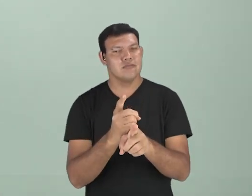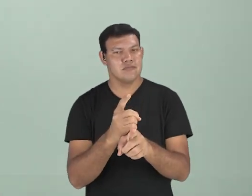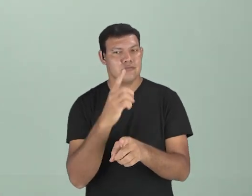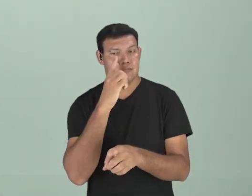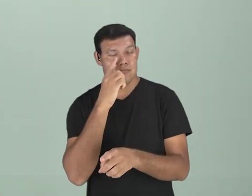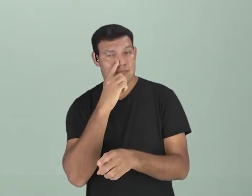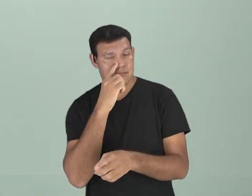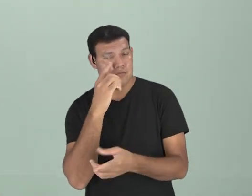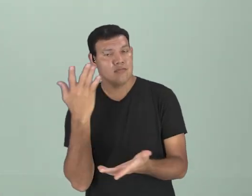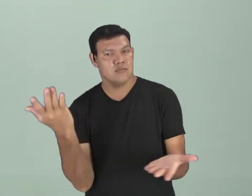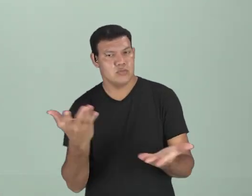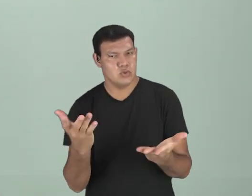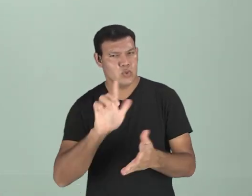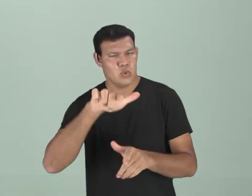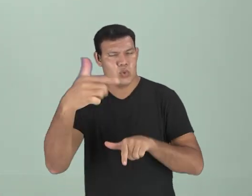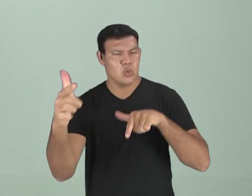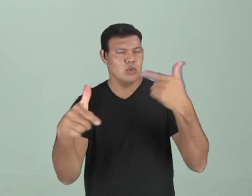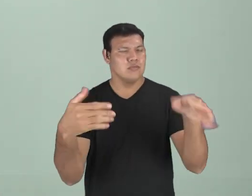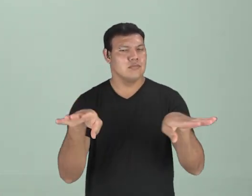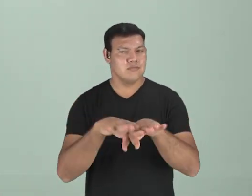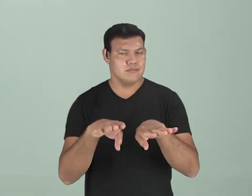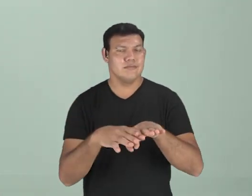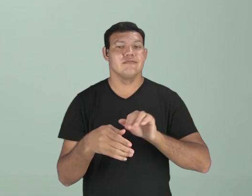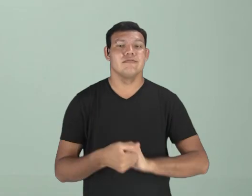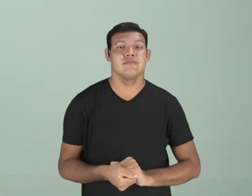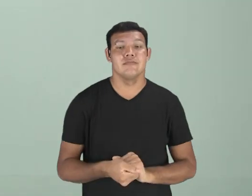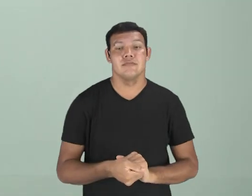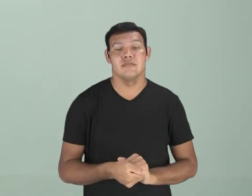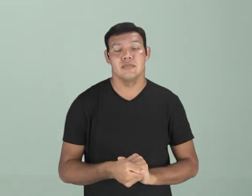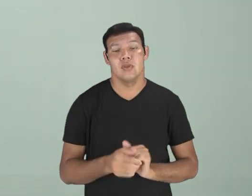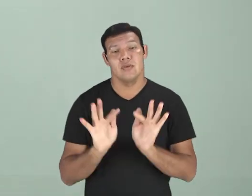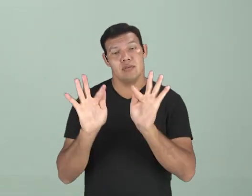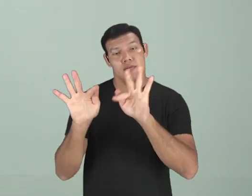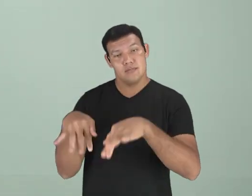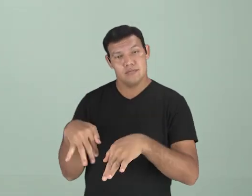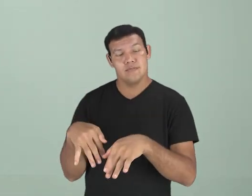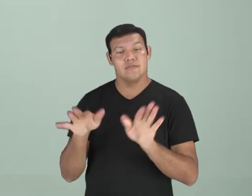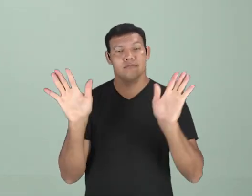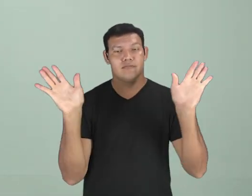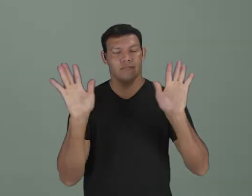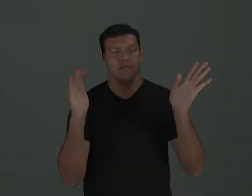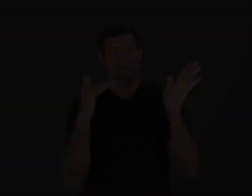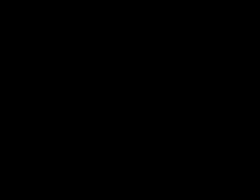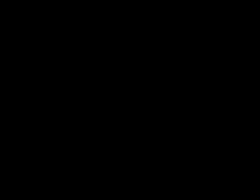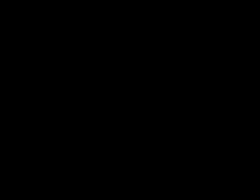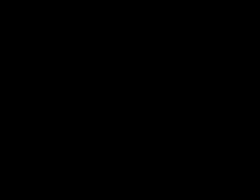outras aulas e quantas vezes vocês quiserem. A gente vai ficando por aqui, tchau, tchau e até uma próxima.